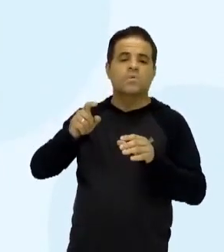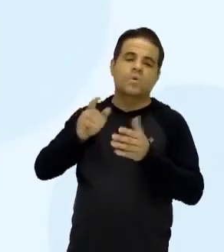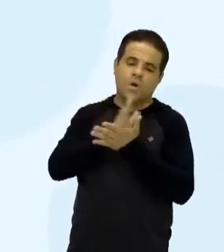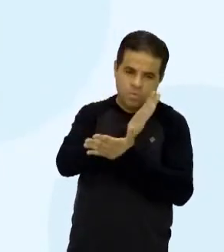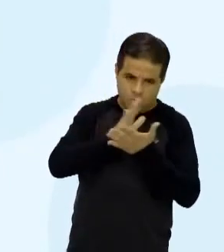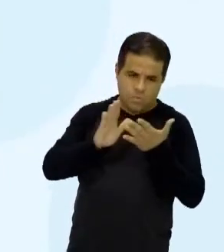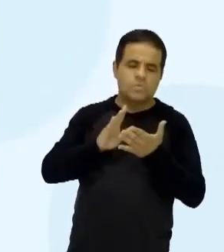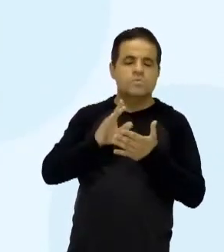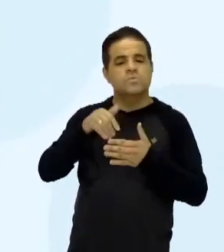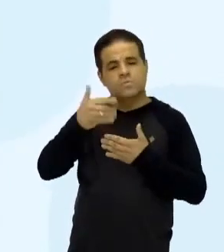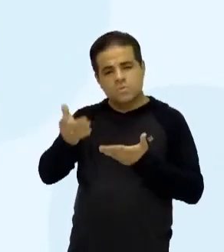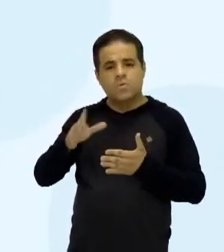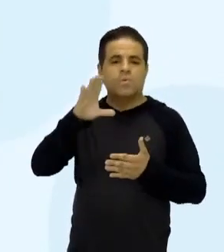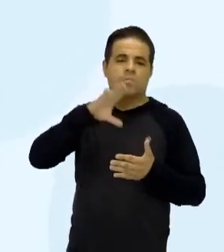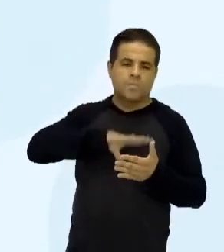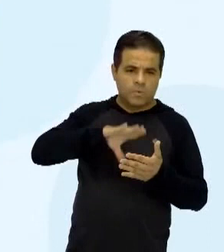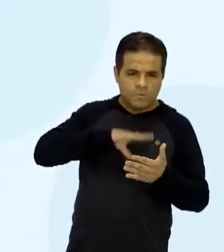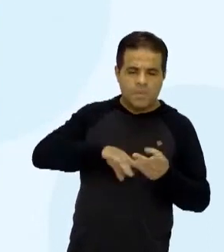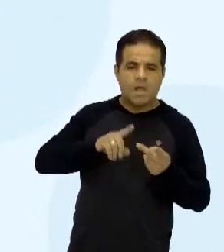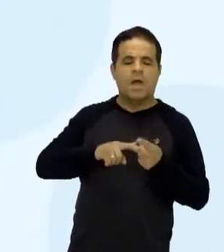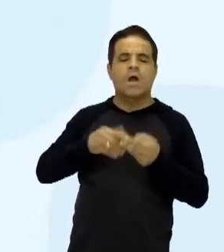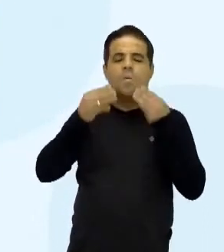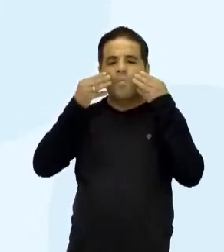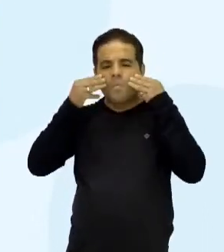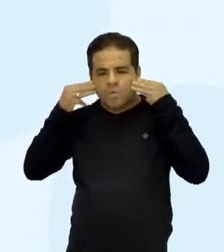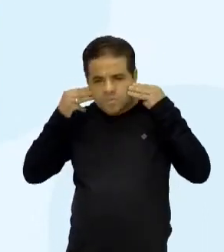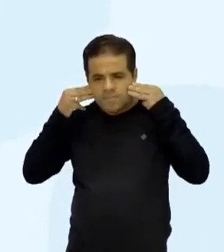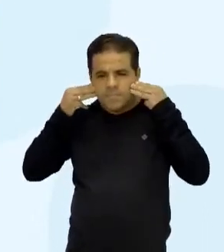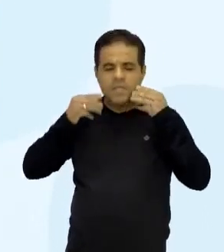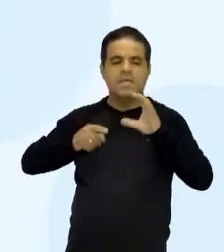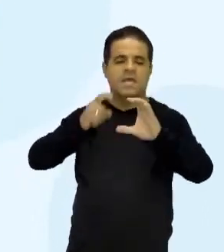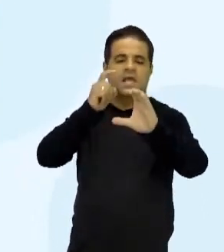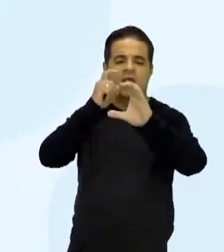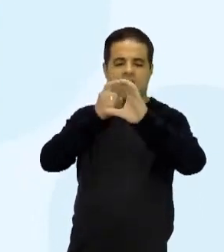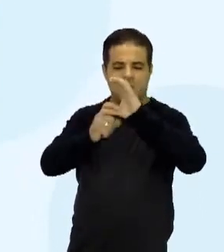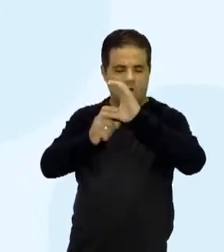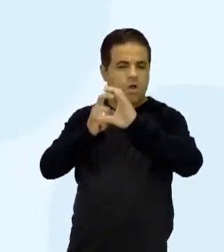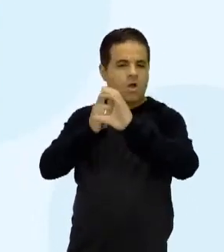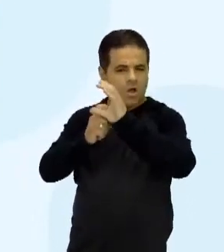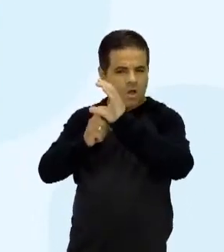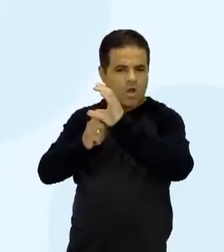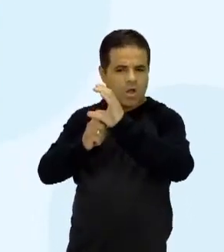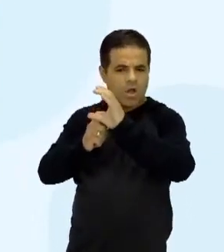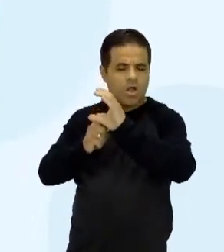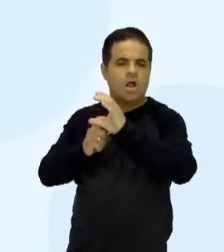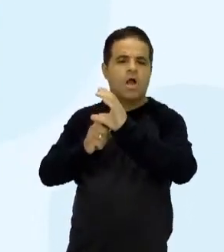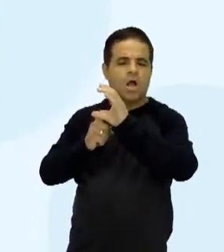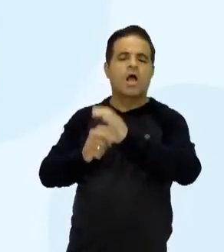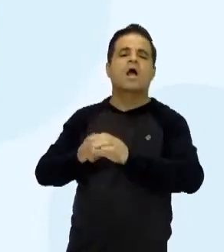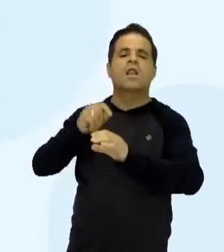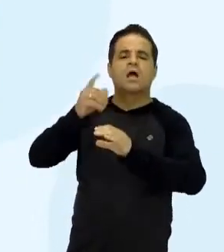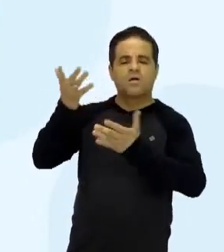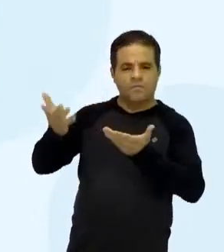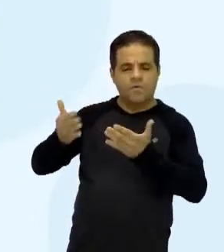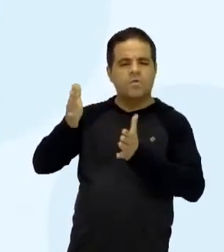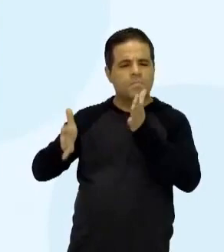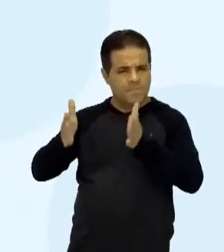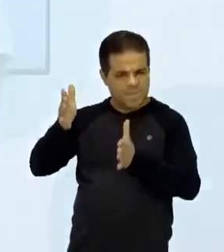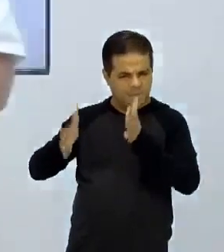países colonizados por Portugal, como Moçambique, Angola, aí, que foi lá pelo período aí da década